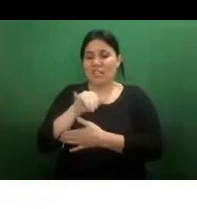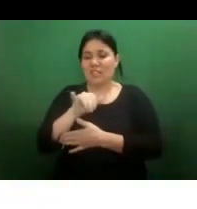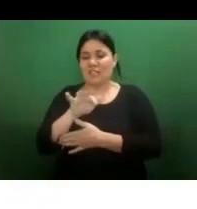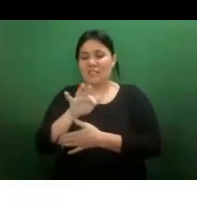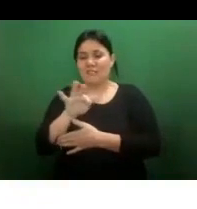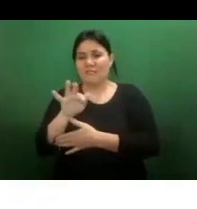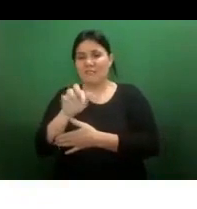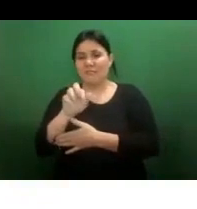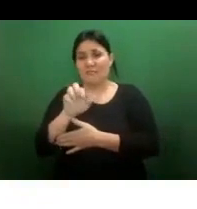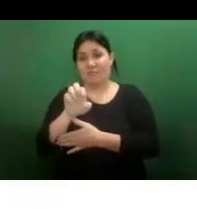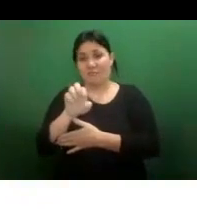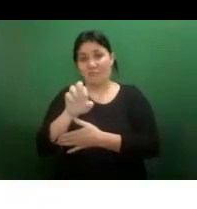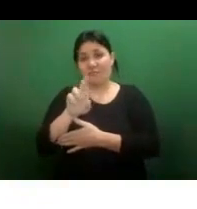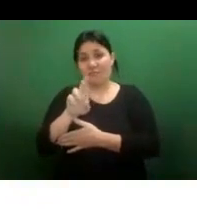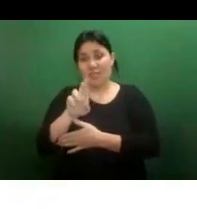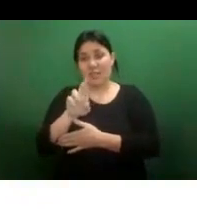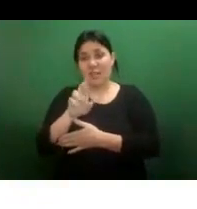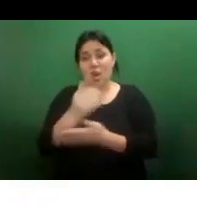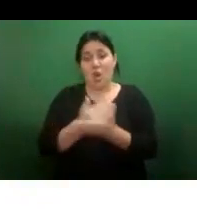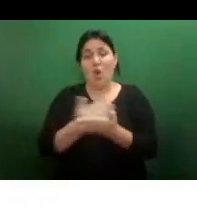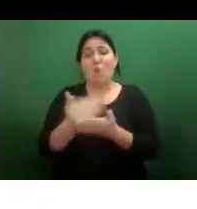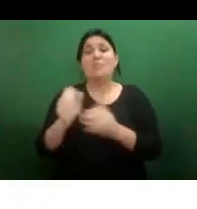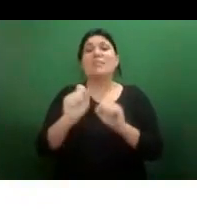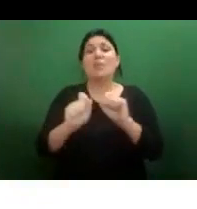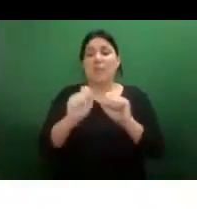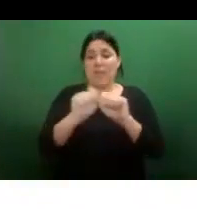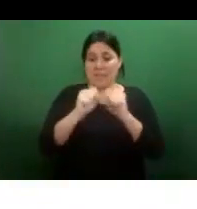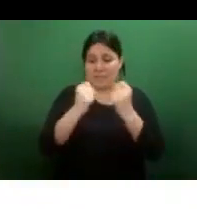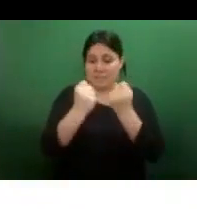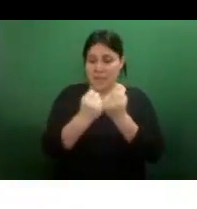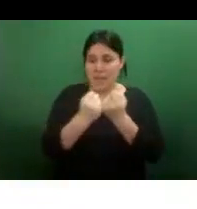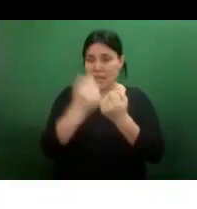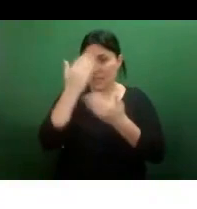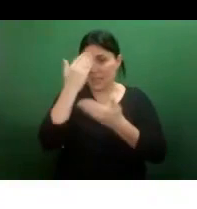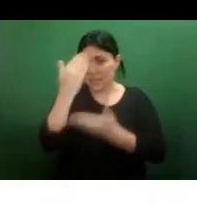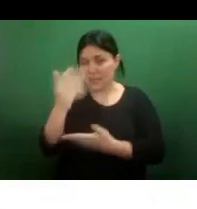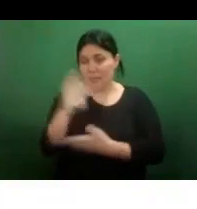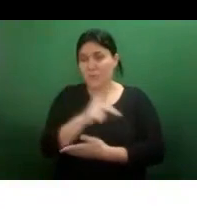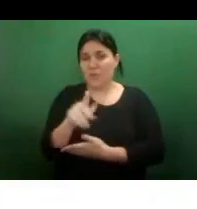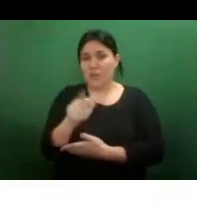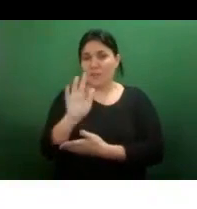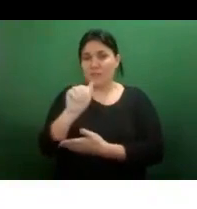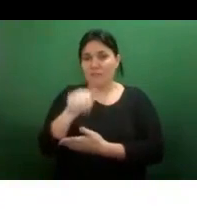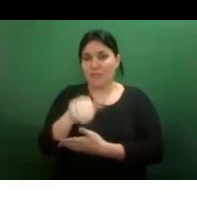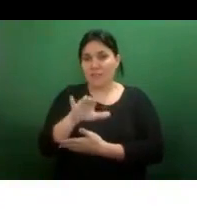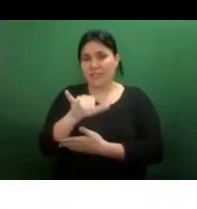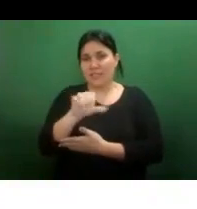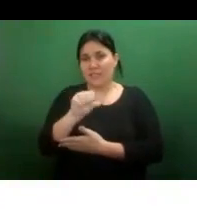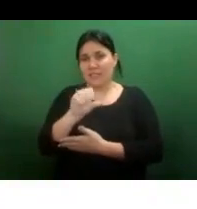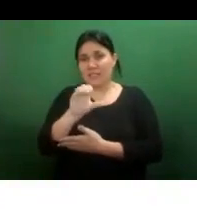dar início à assembleia. Agradeço a professora Francisca, as meninas